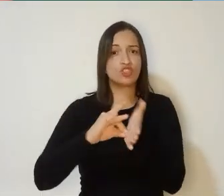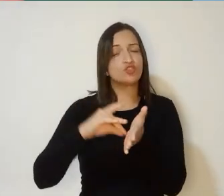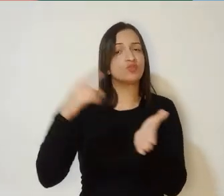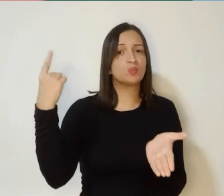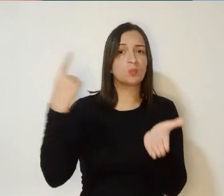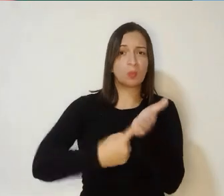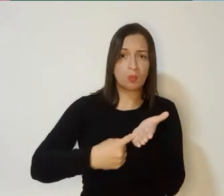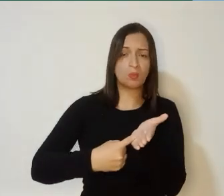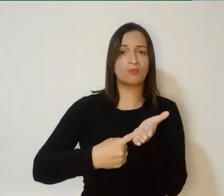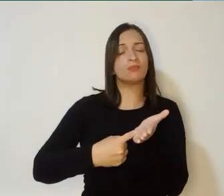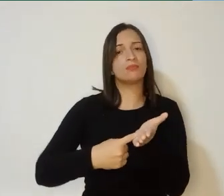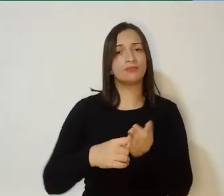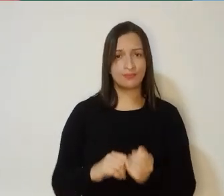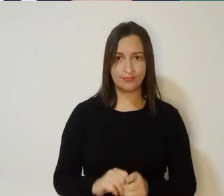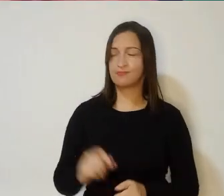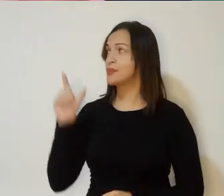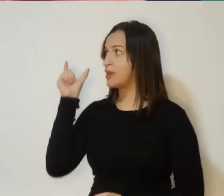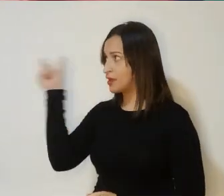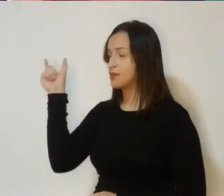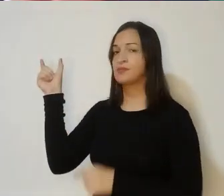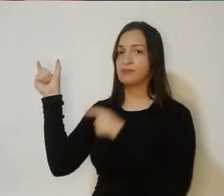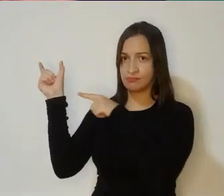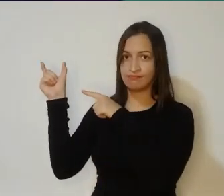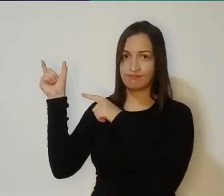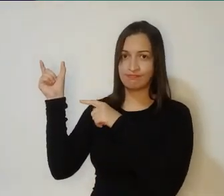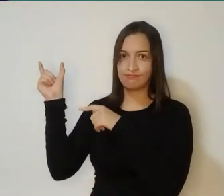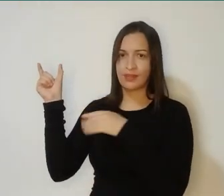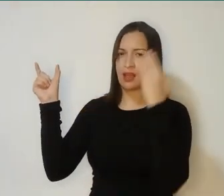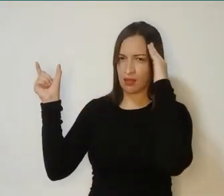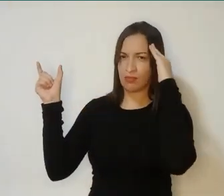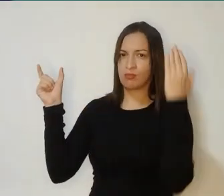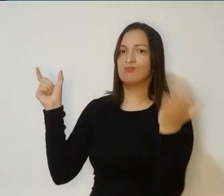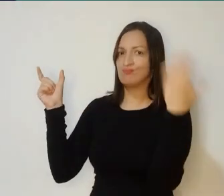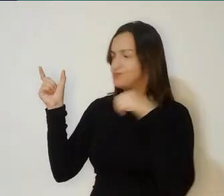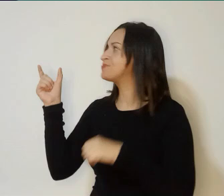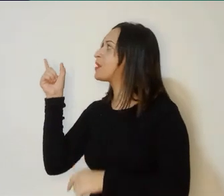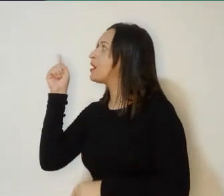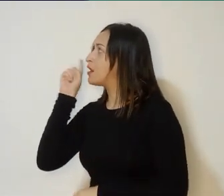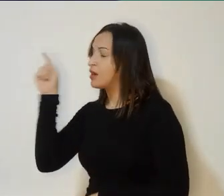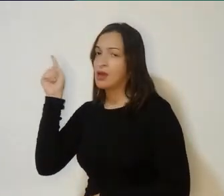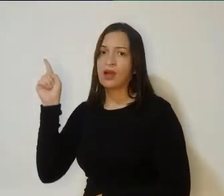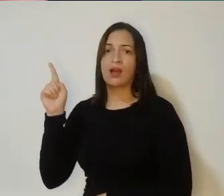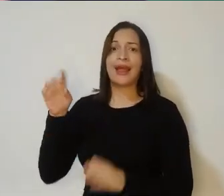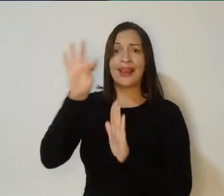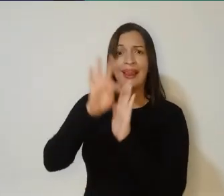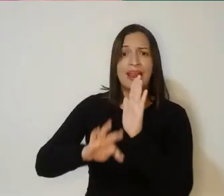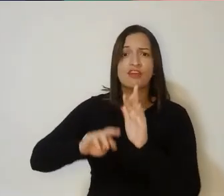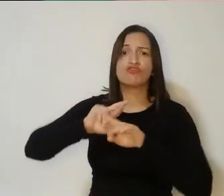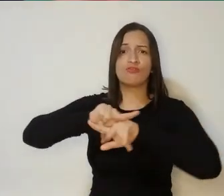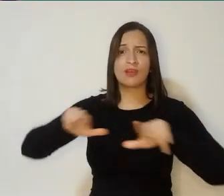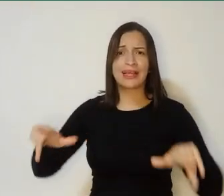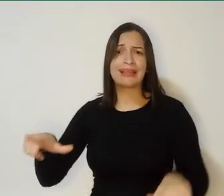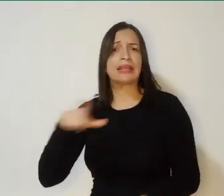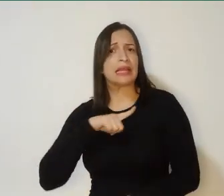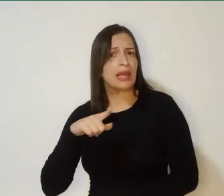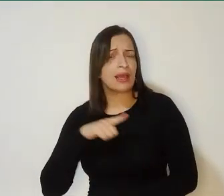não um comprometimento com a realidade. Essa é a definição. Agora vamos entender o que isso significa. A gente sabe que existem